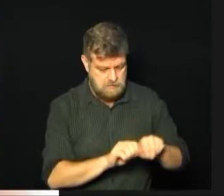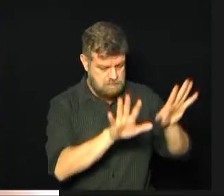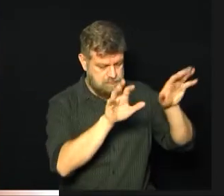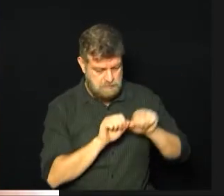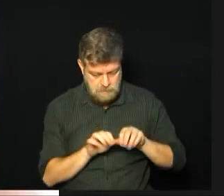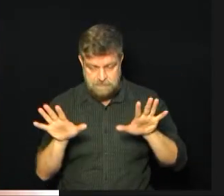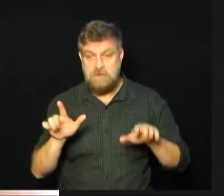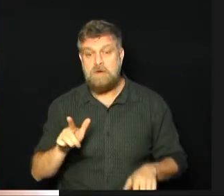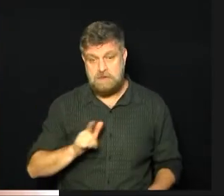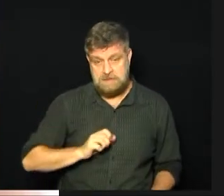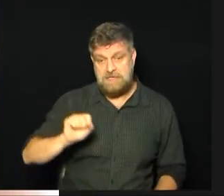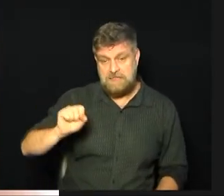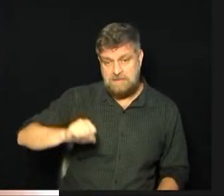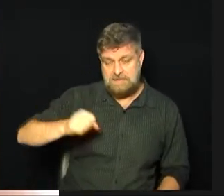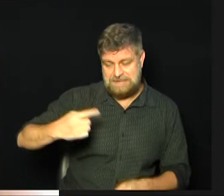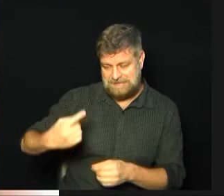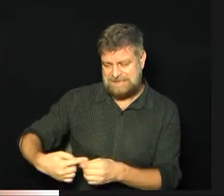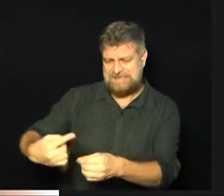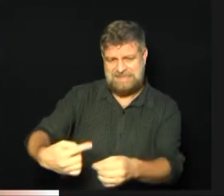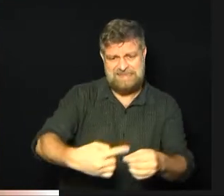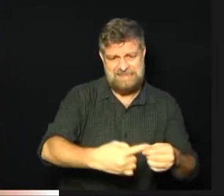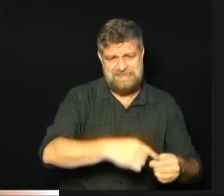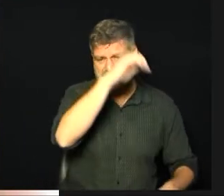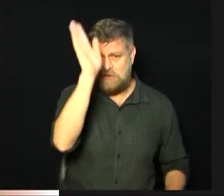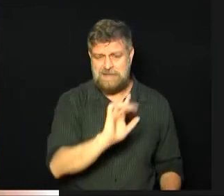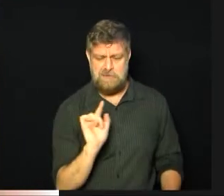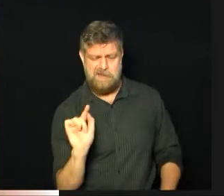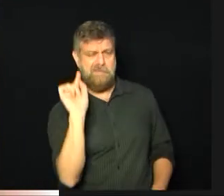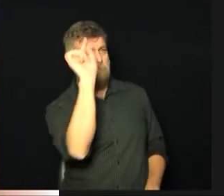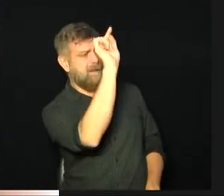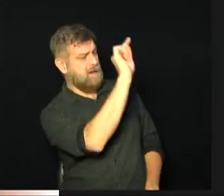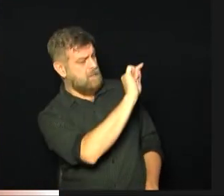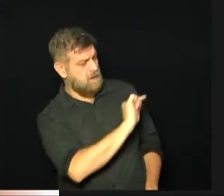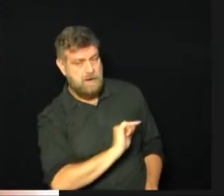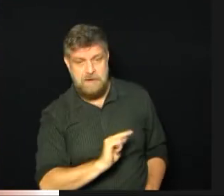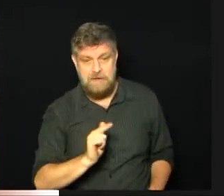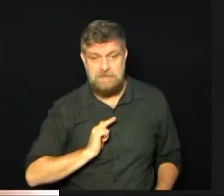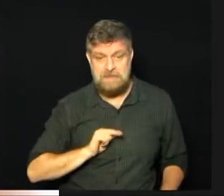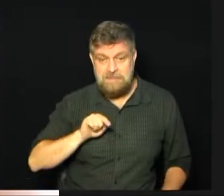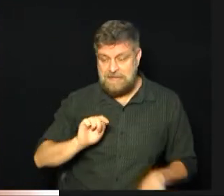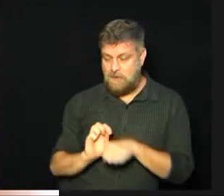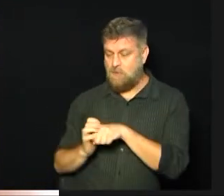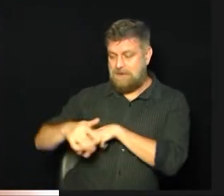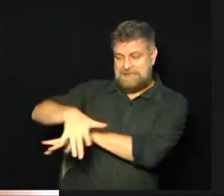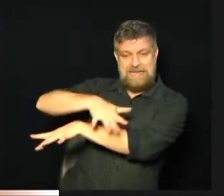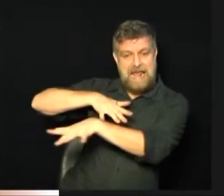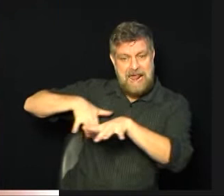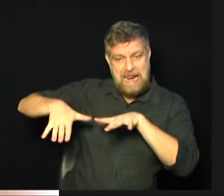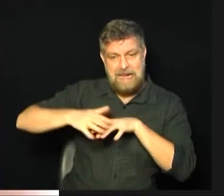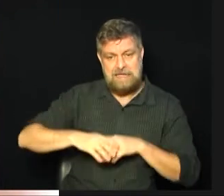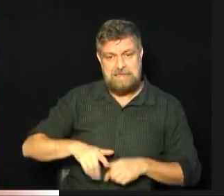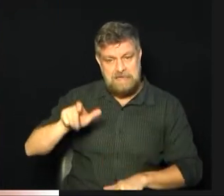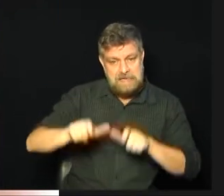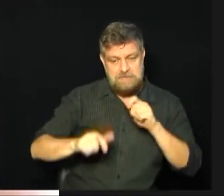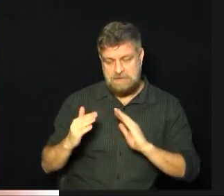doença espalhados em vários municípios do Brasil, né? Só que com o advento da pandemia, como as pessoas começaram a